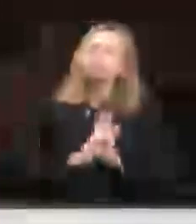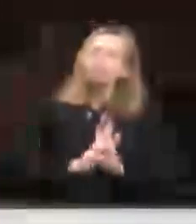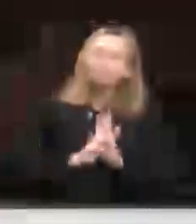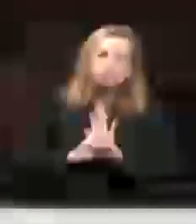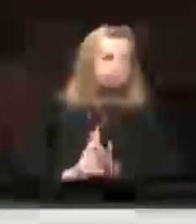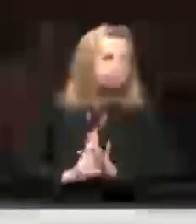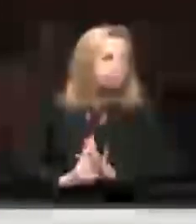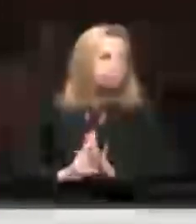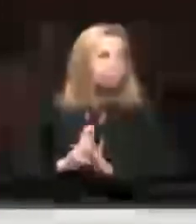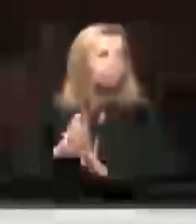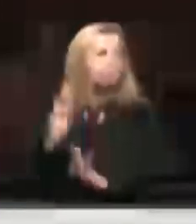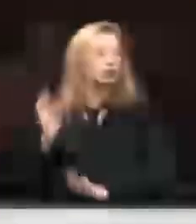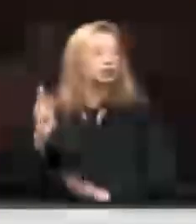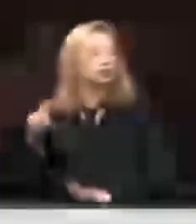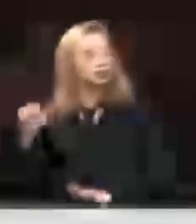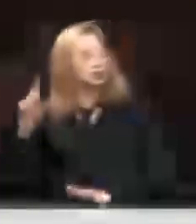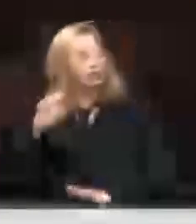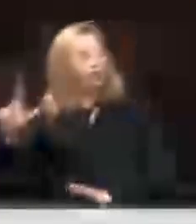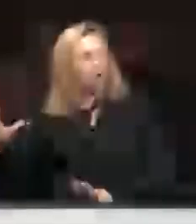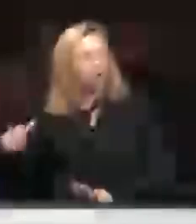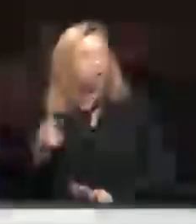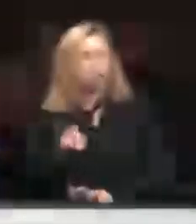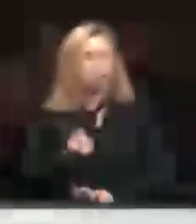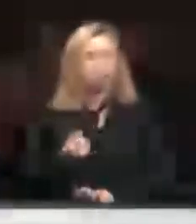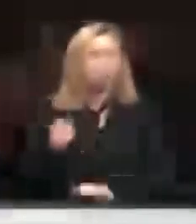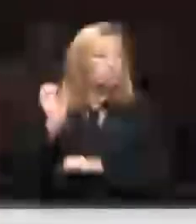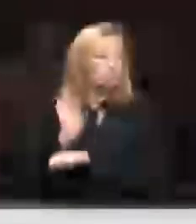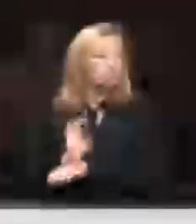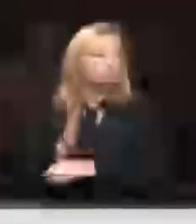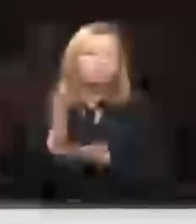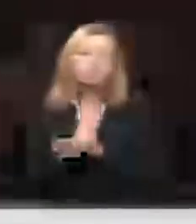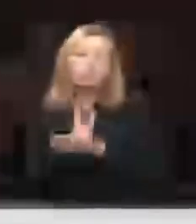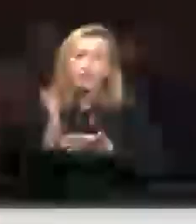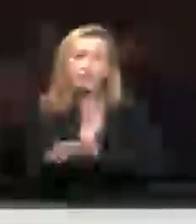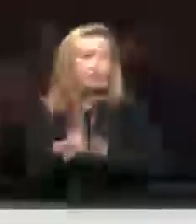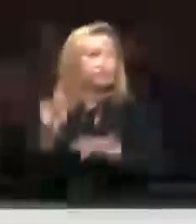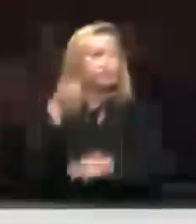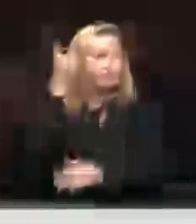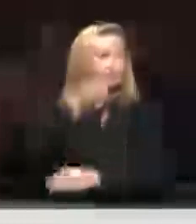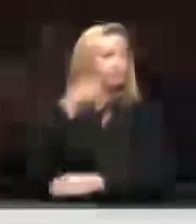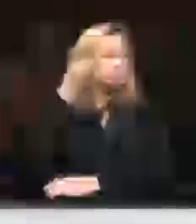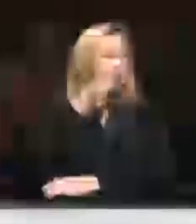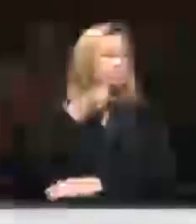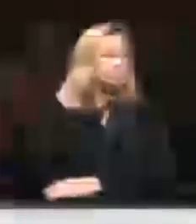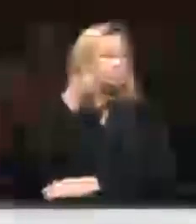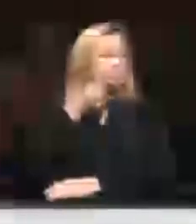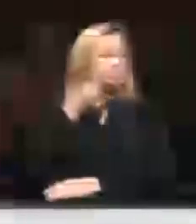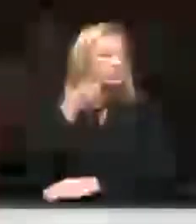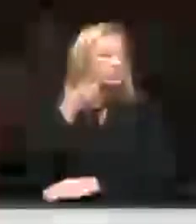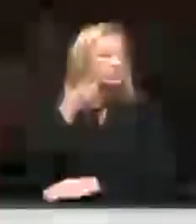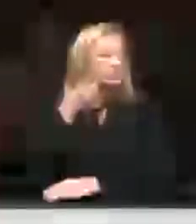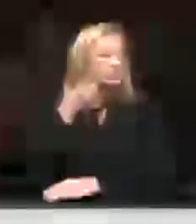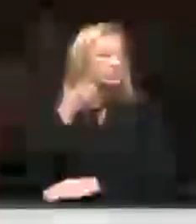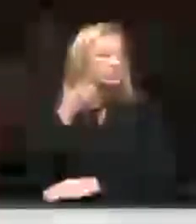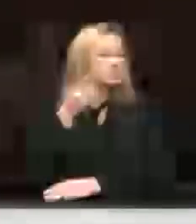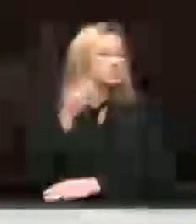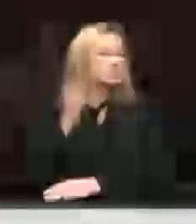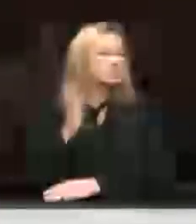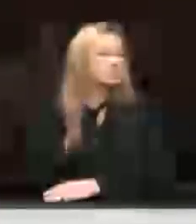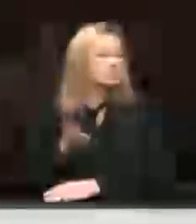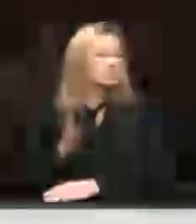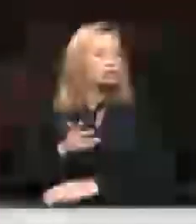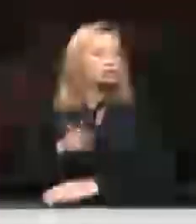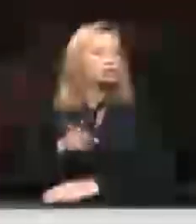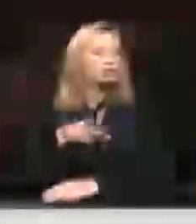no Tribunal de Contas do Estado. Alguns parlamentares até entraram com ações diretamente no